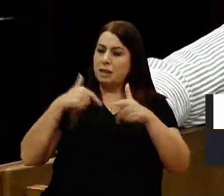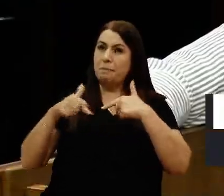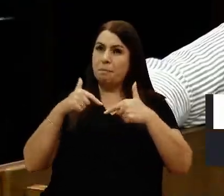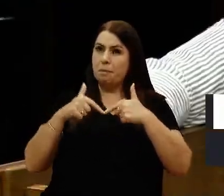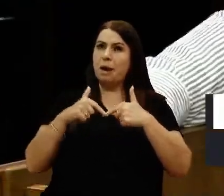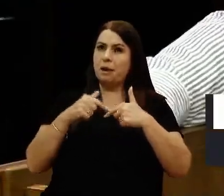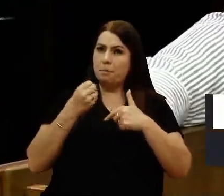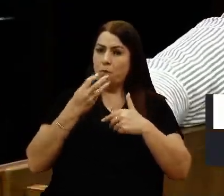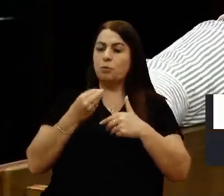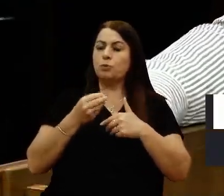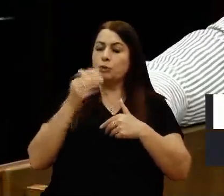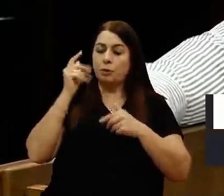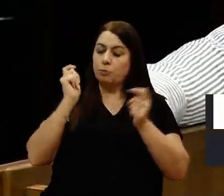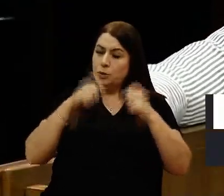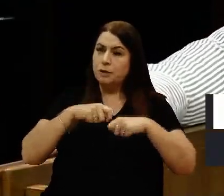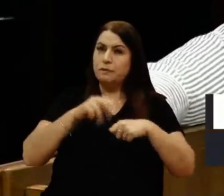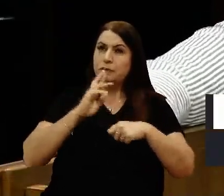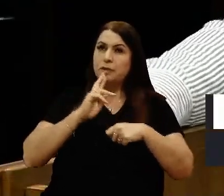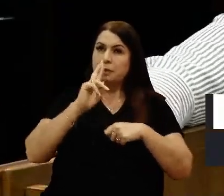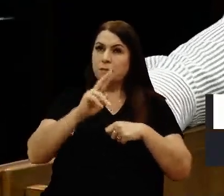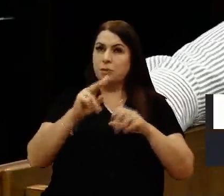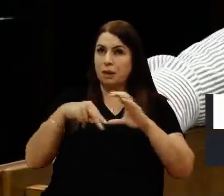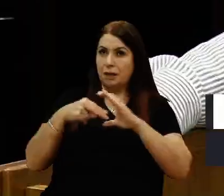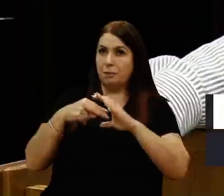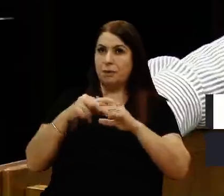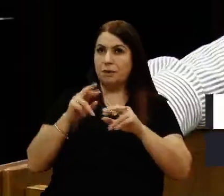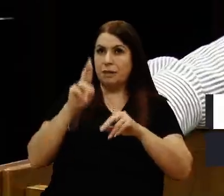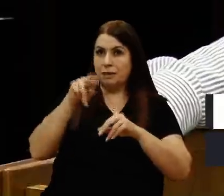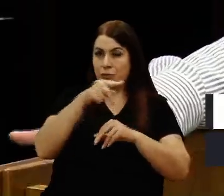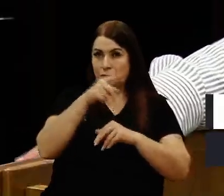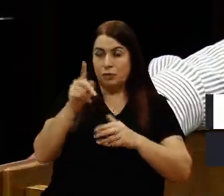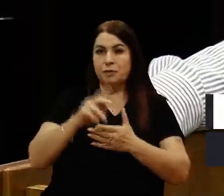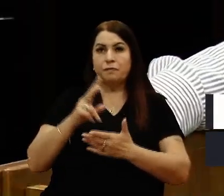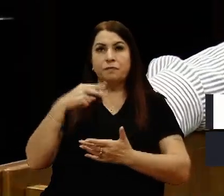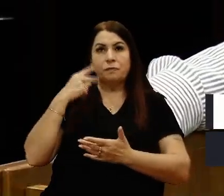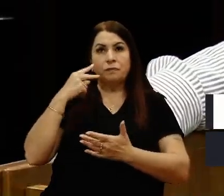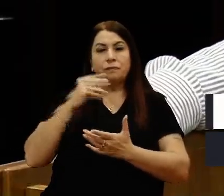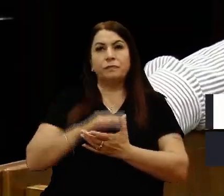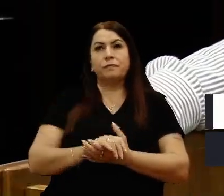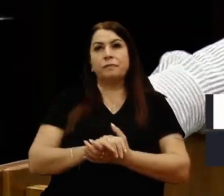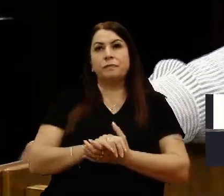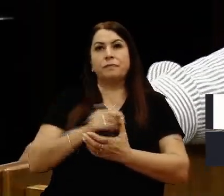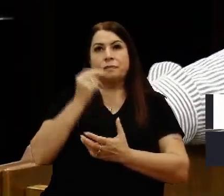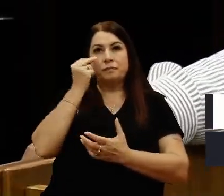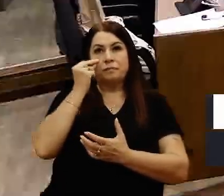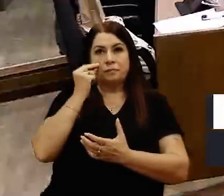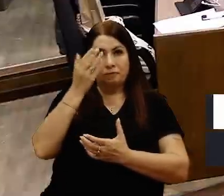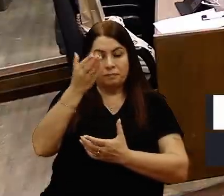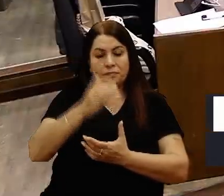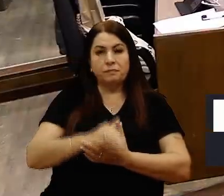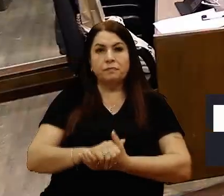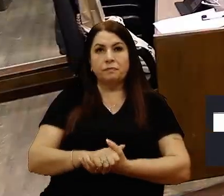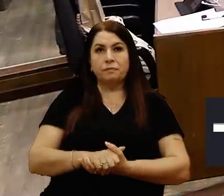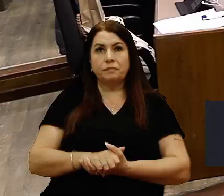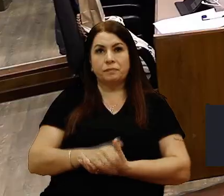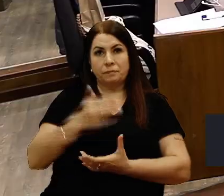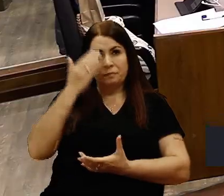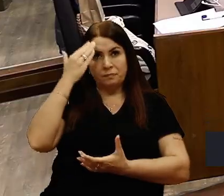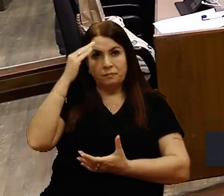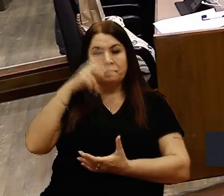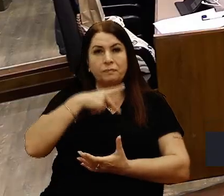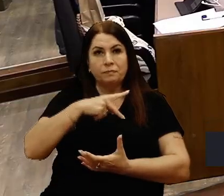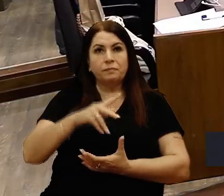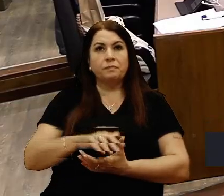pra caramba, e só é possível as respostas que a Câmara dá em razão disso. Vereador Cláudio Libardi, à parte. Muito obrigado, presidente. Eu